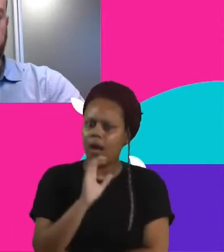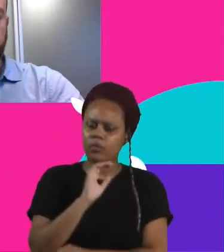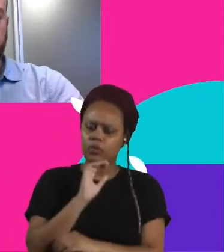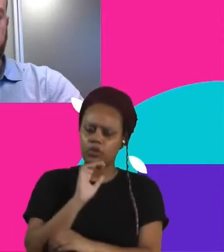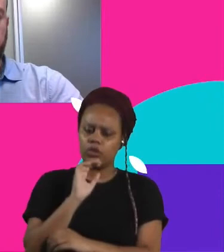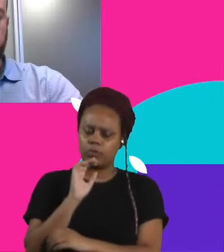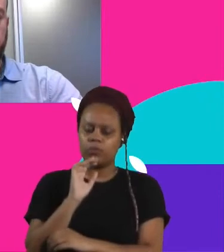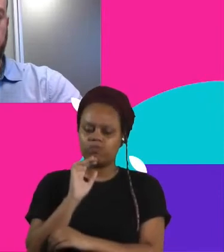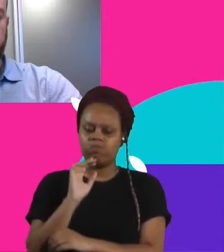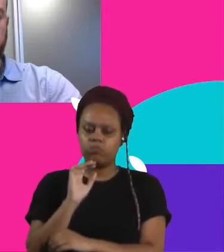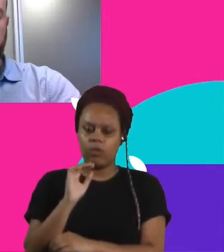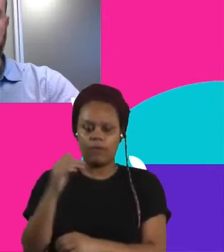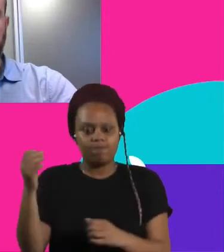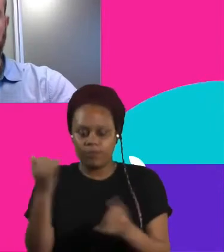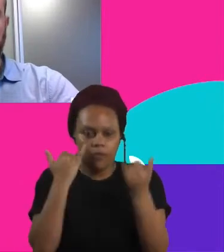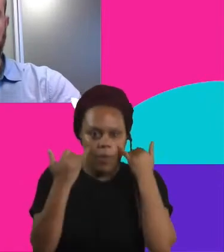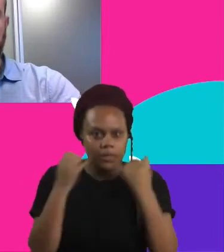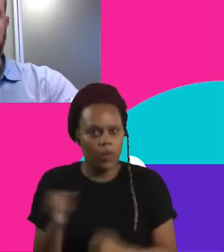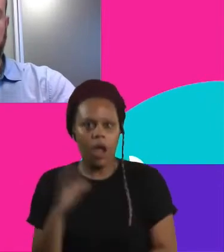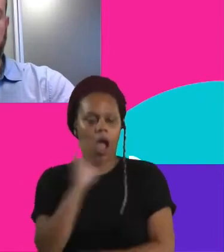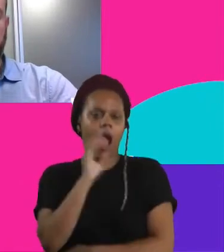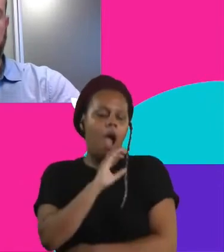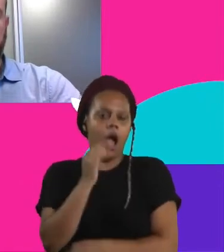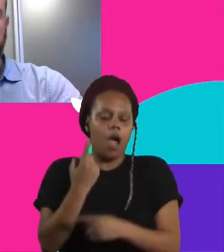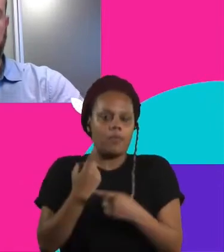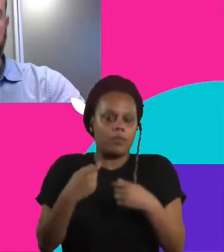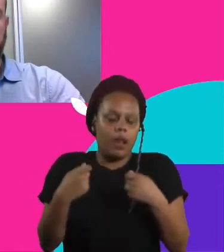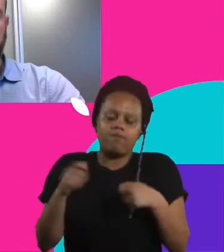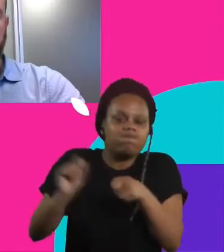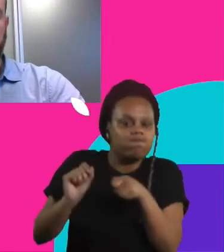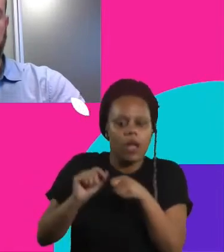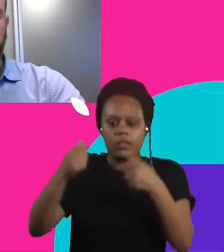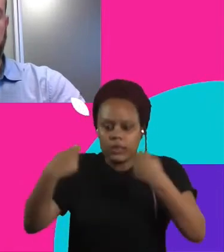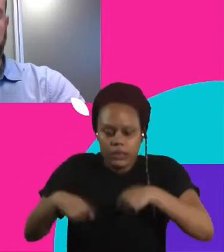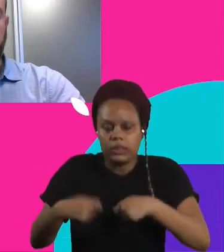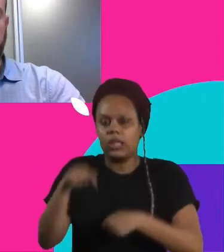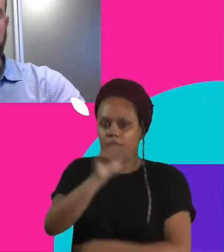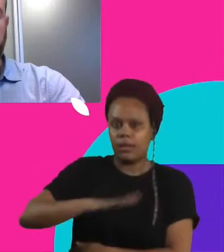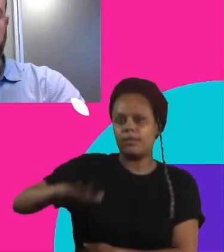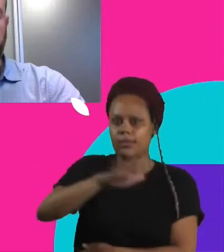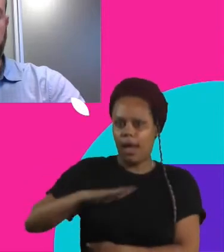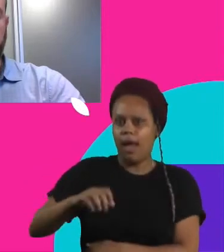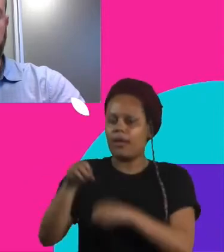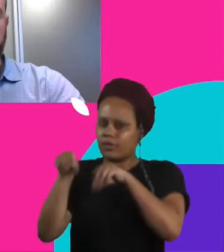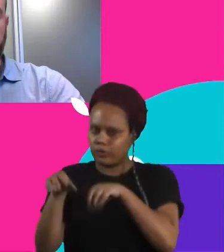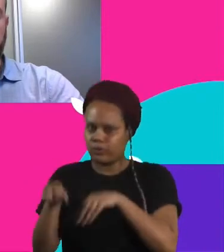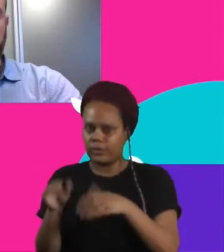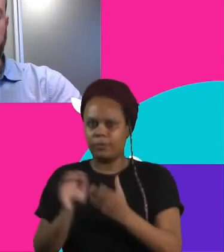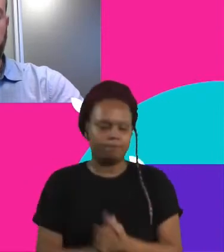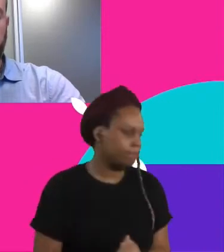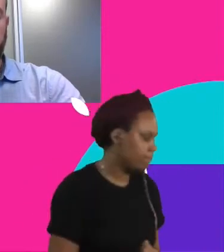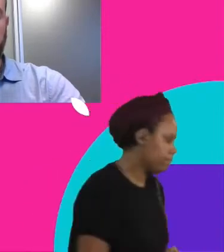atualizar muito rápido, para se manter atualizada, para se manter necessária nesse ambiente de educação. E tudo isso é